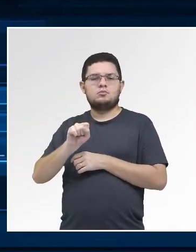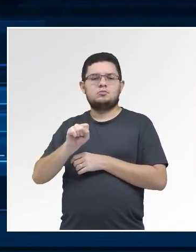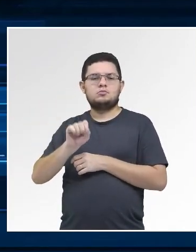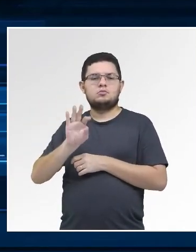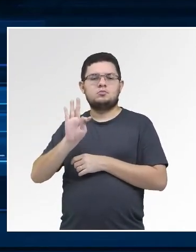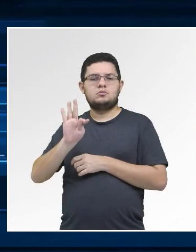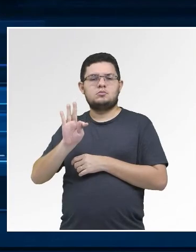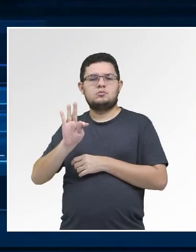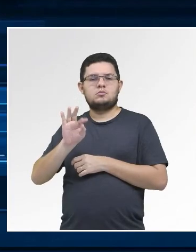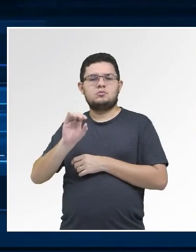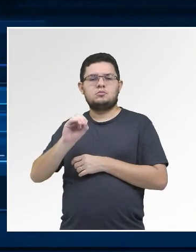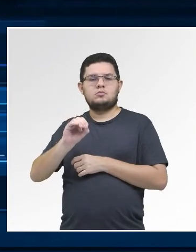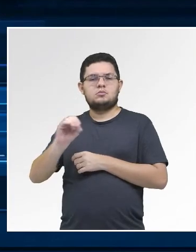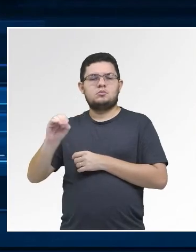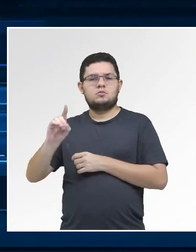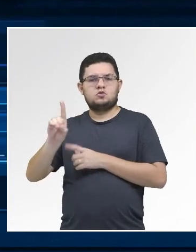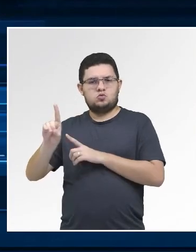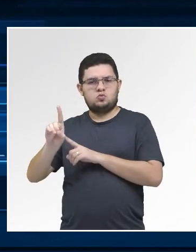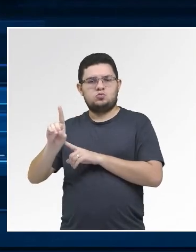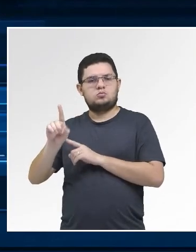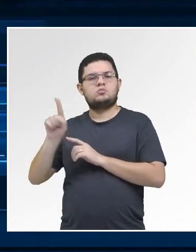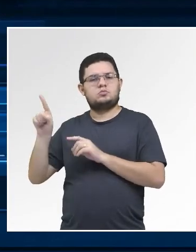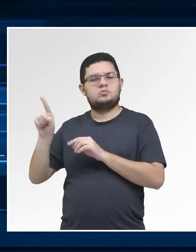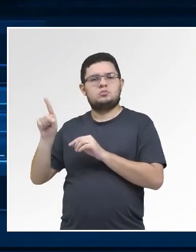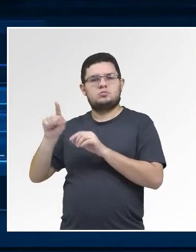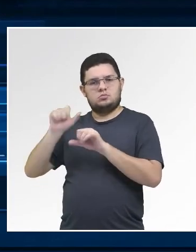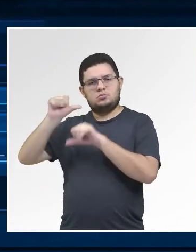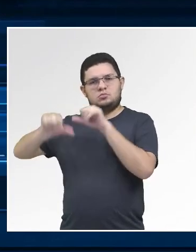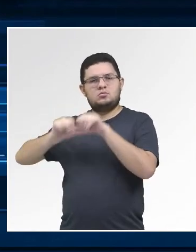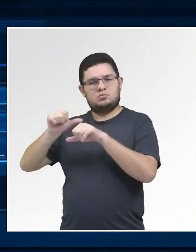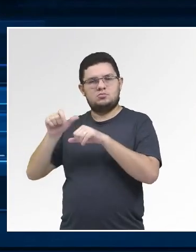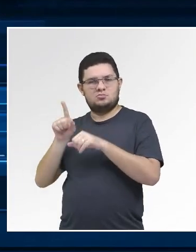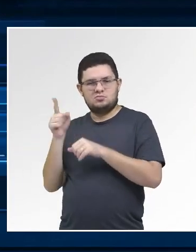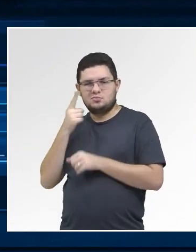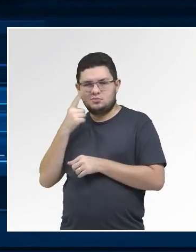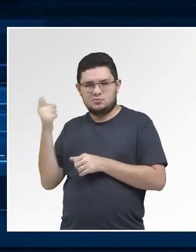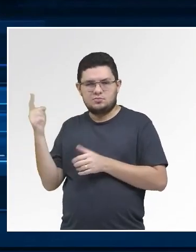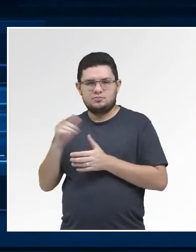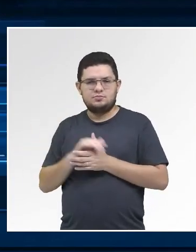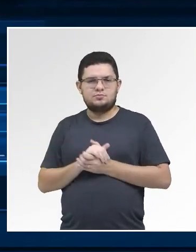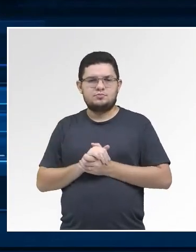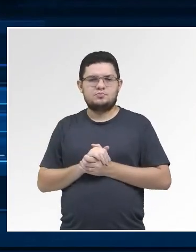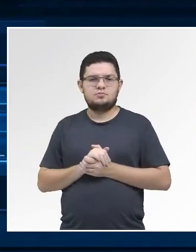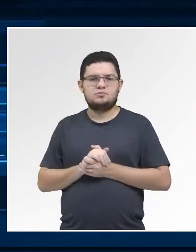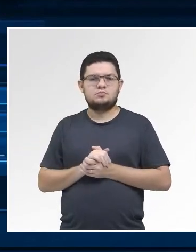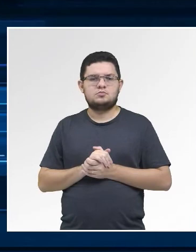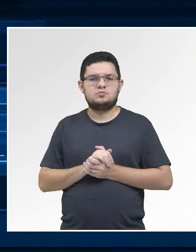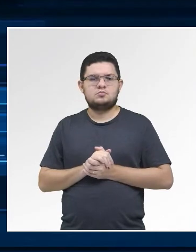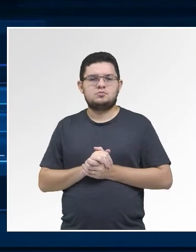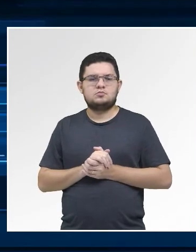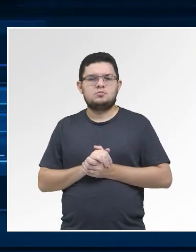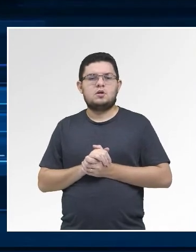aqui que você vai utilizar na frase, stand, stood, tá? Então we have,